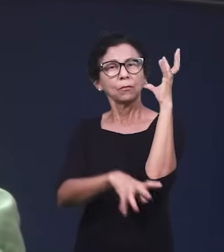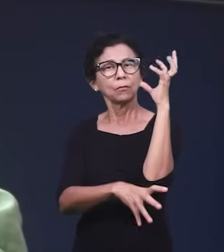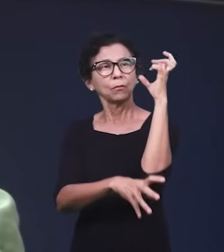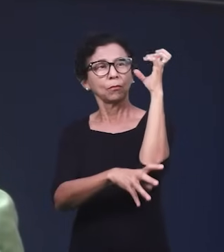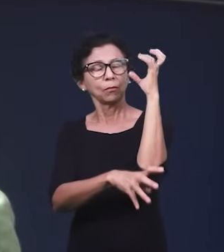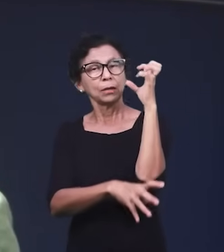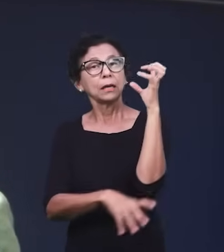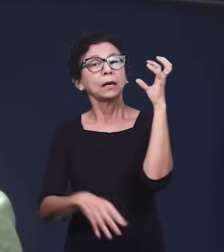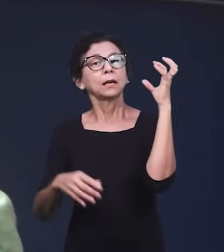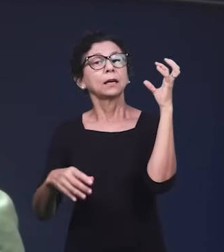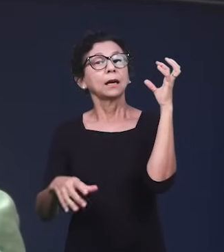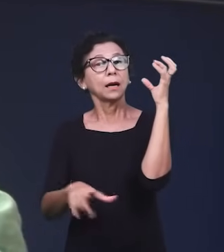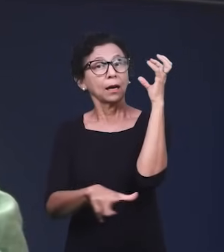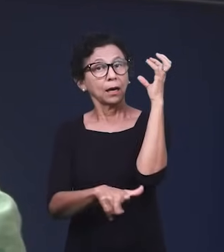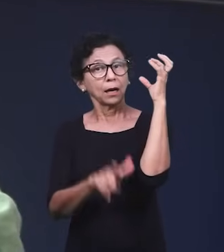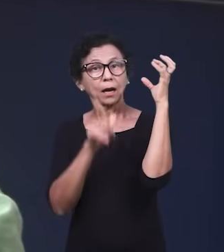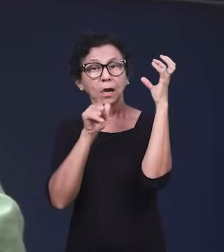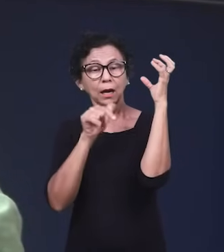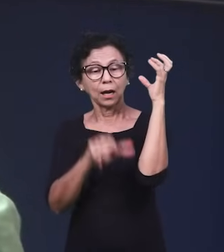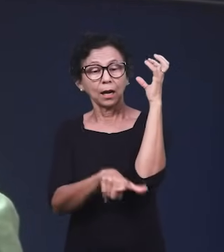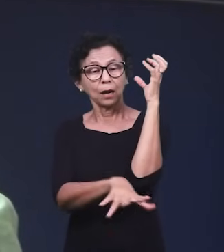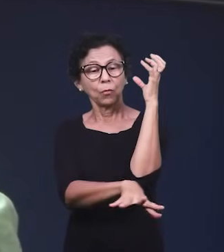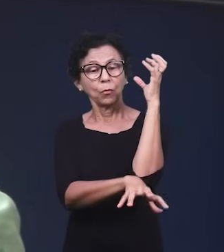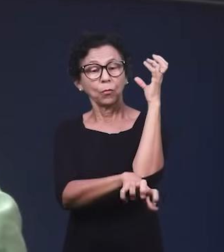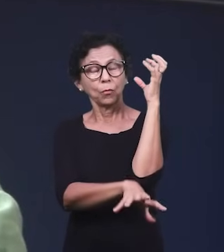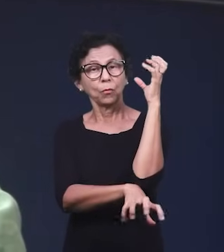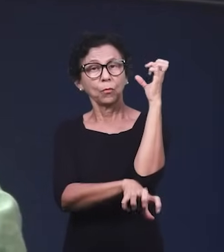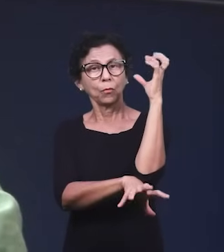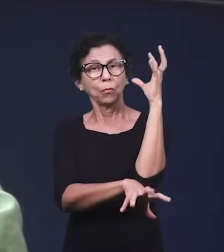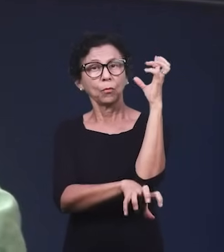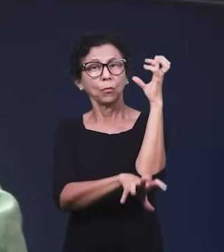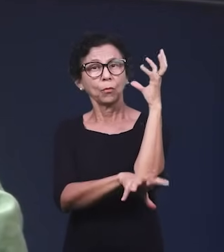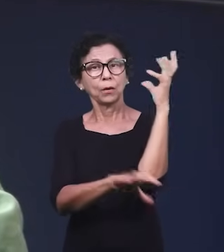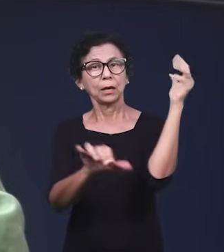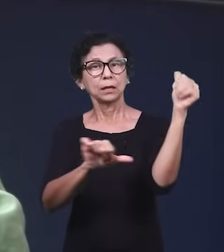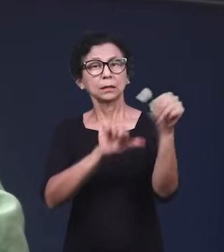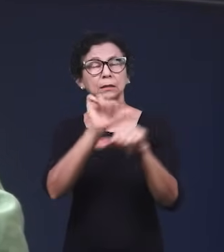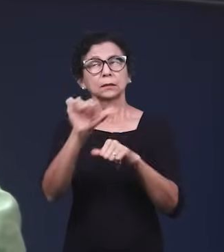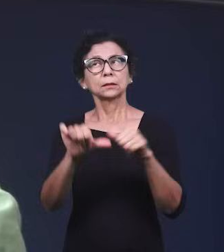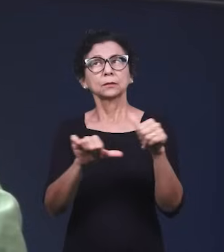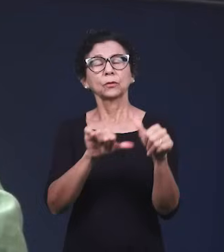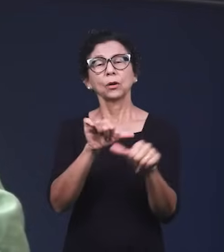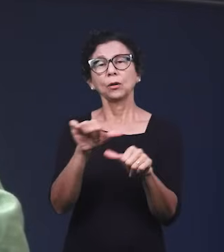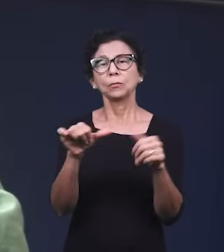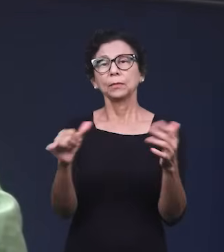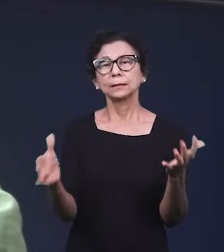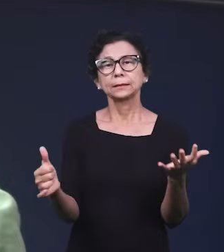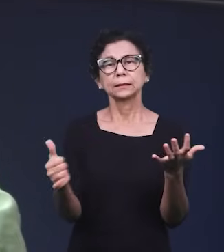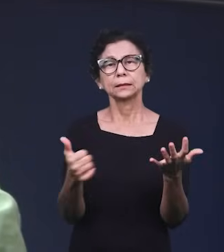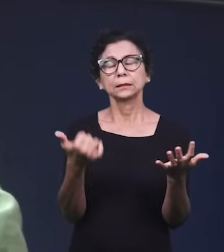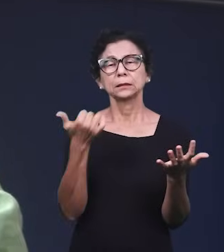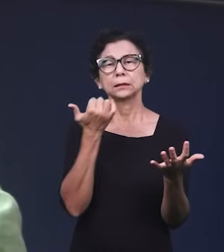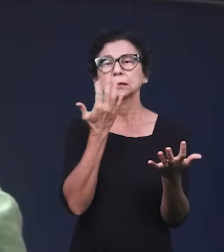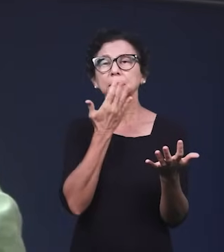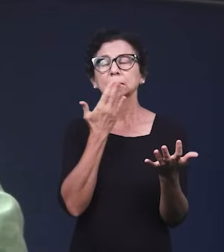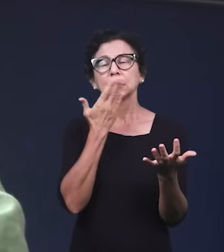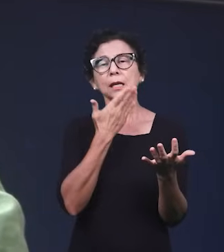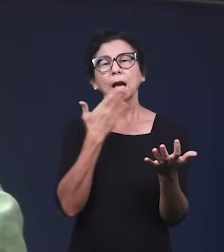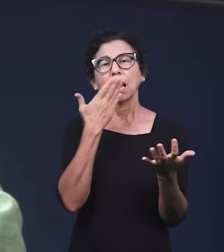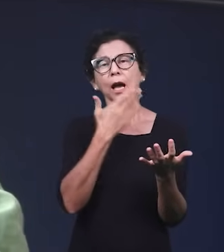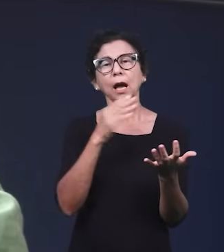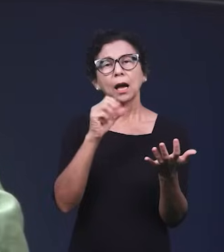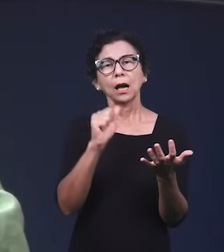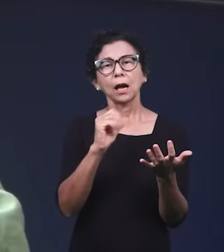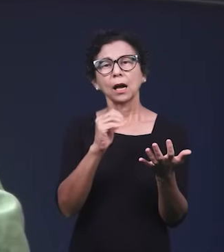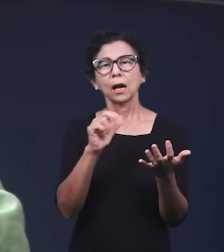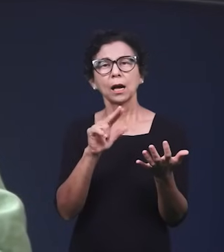junto com a água né que é absorvida lá do solo em açúcares né que são os precursores de